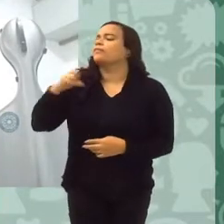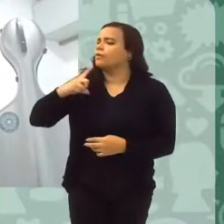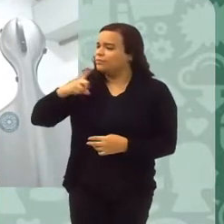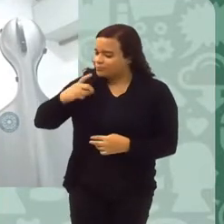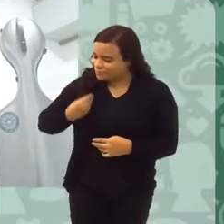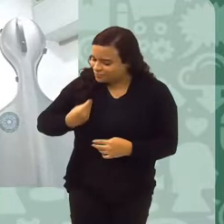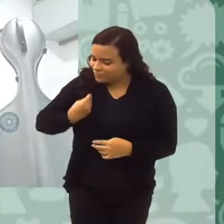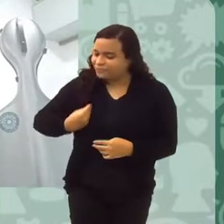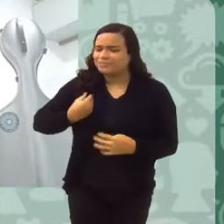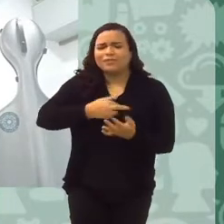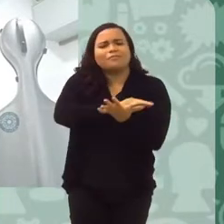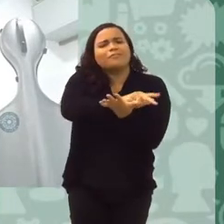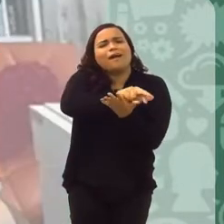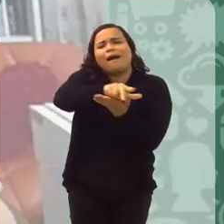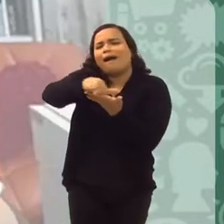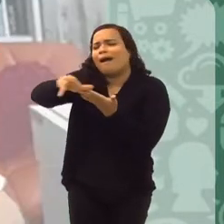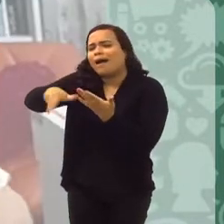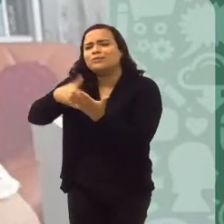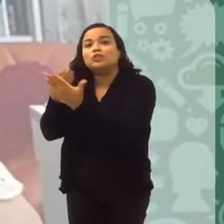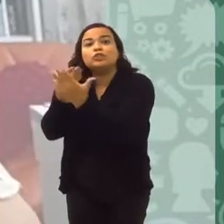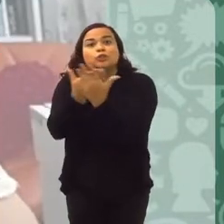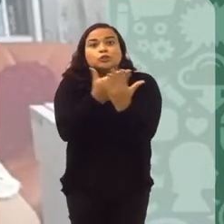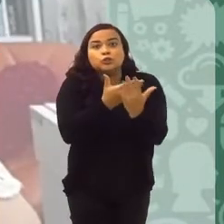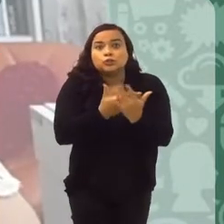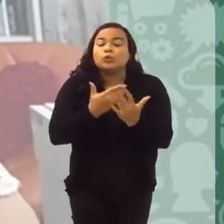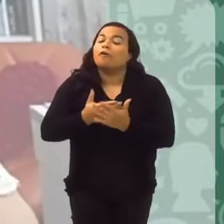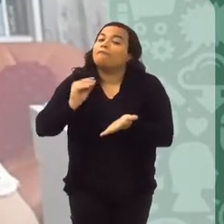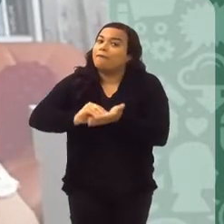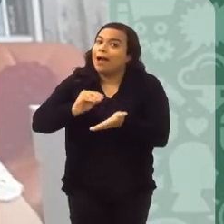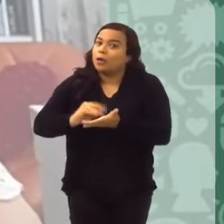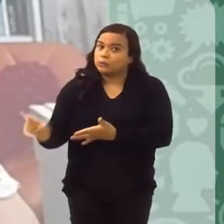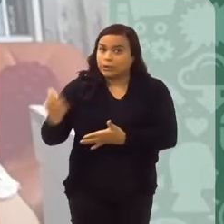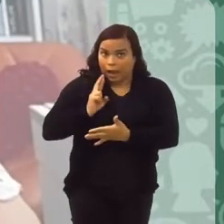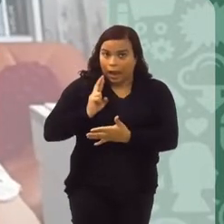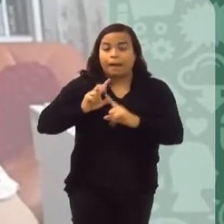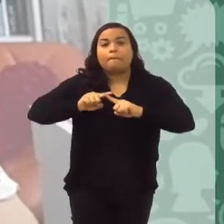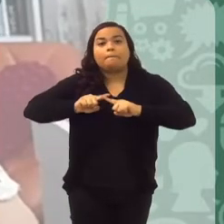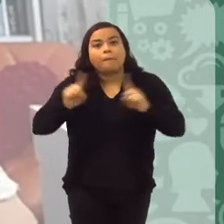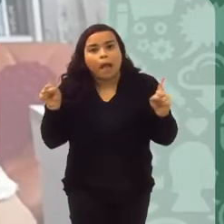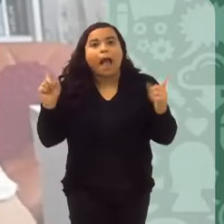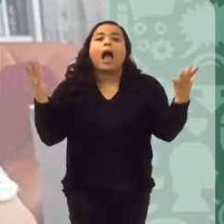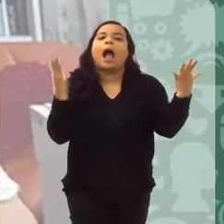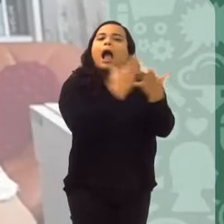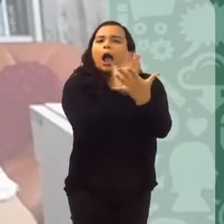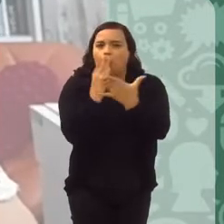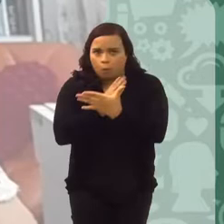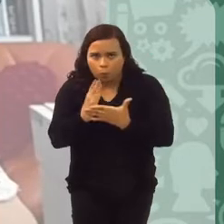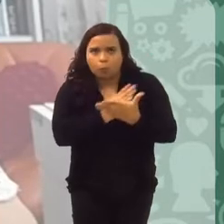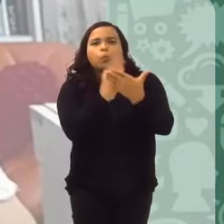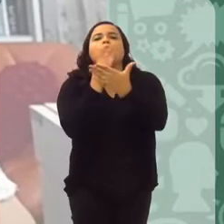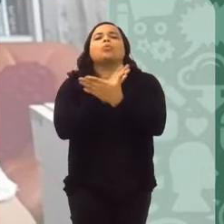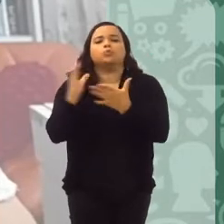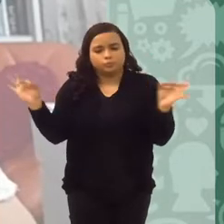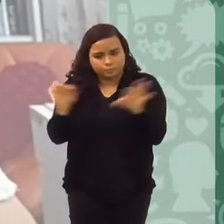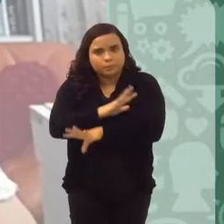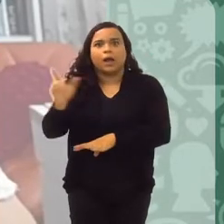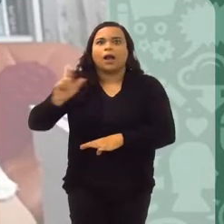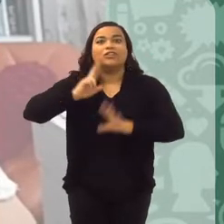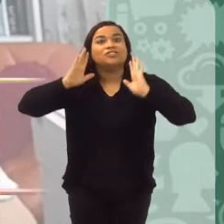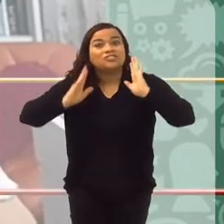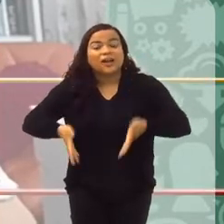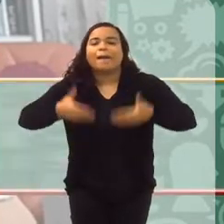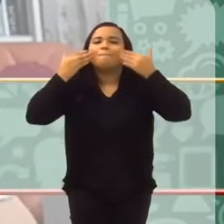Existem vários estudos, ainda inconclusivos, mas muitos já concluídos, e que dizem que